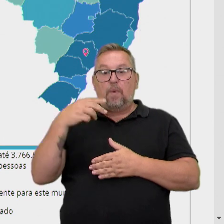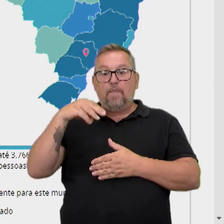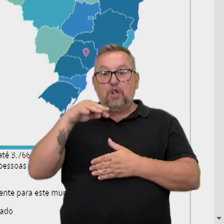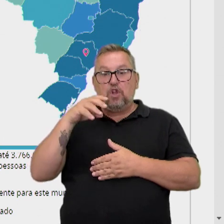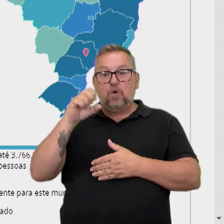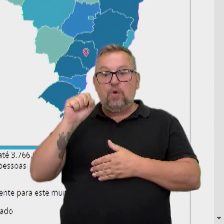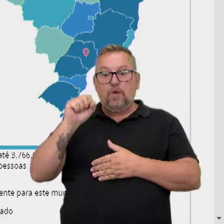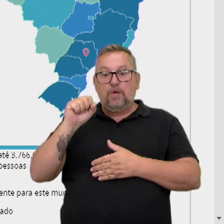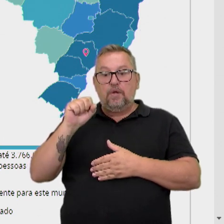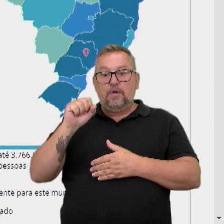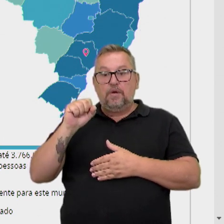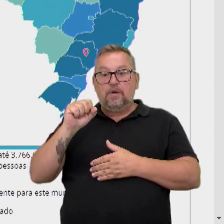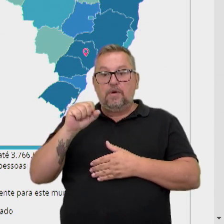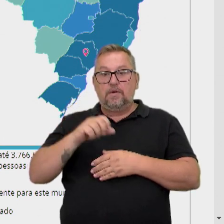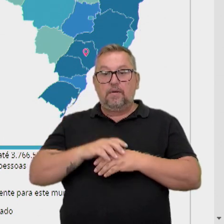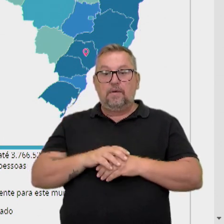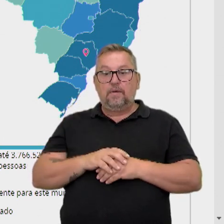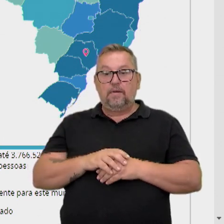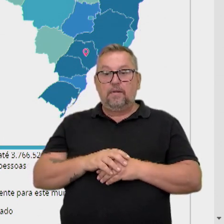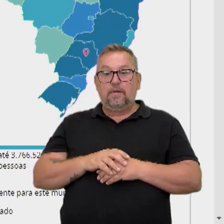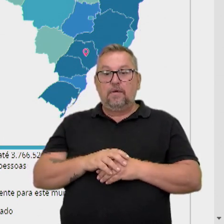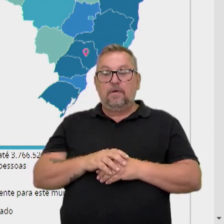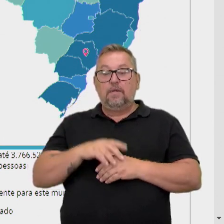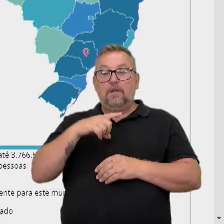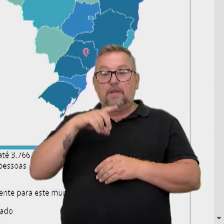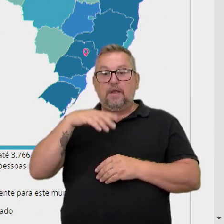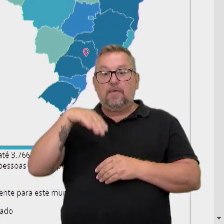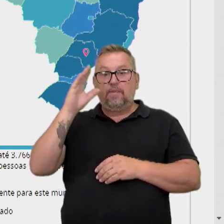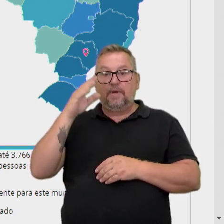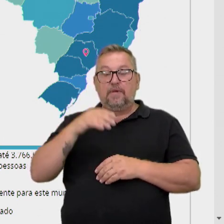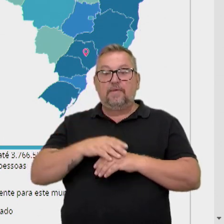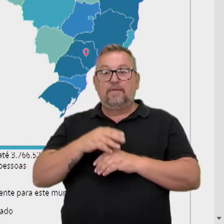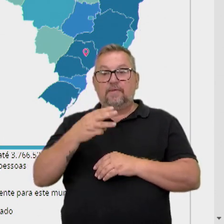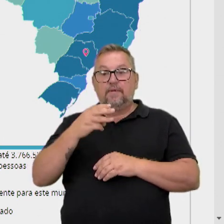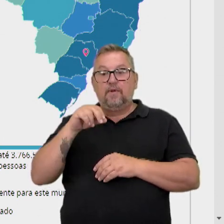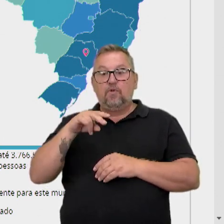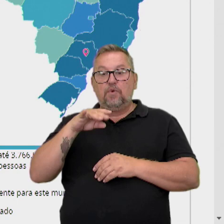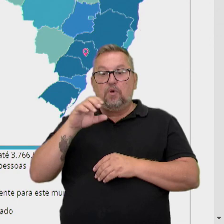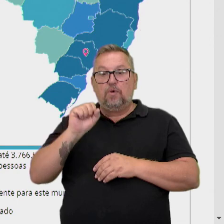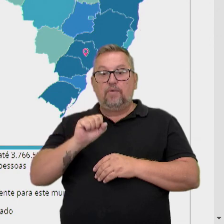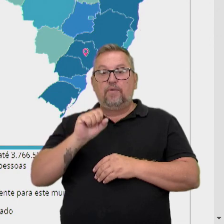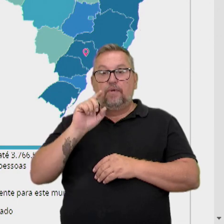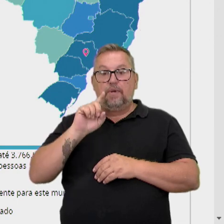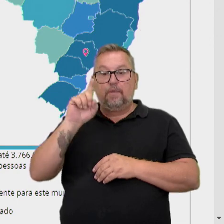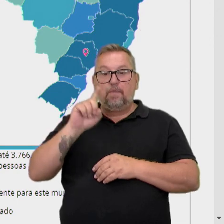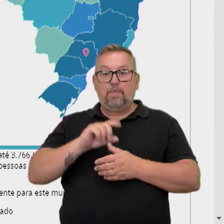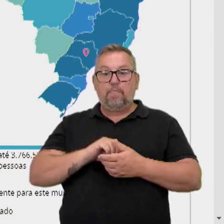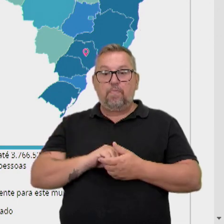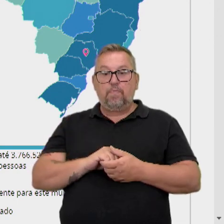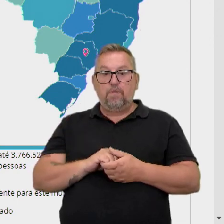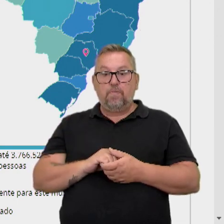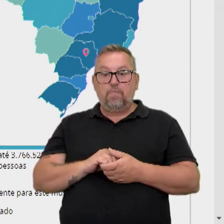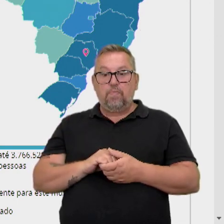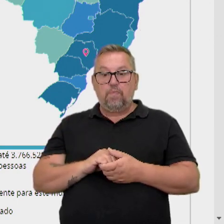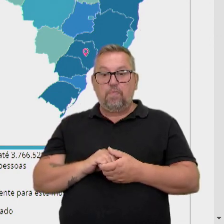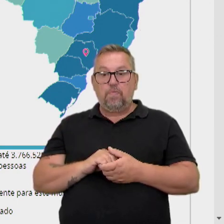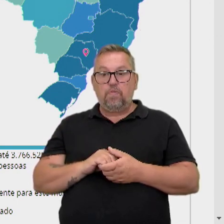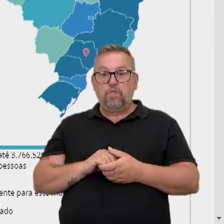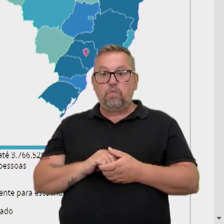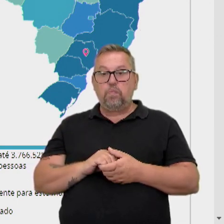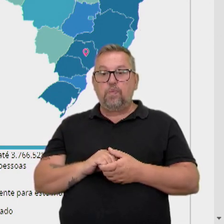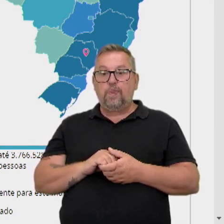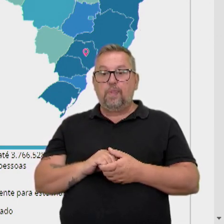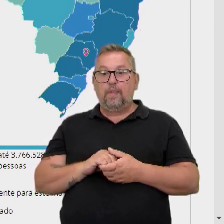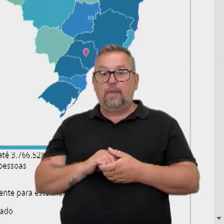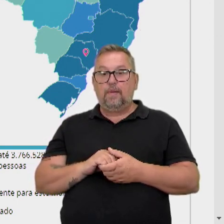e tantos na população de São Paulo, um pouco mais aí de 3 milhões e 480 mil no Amazonas, tá